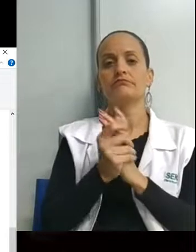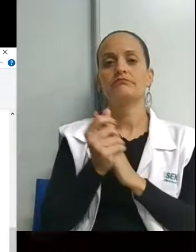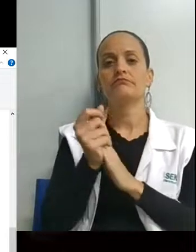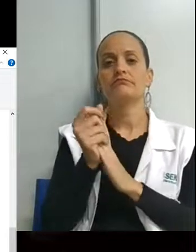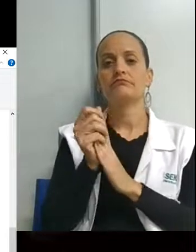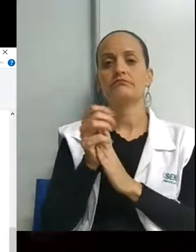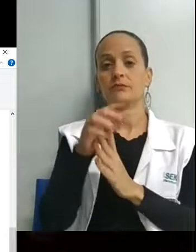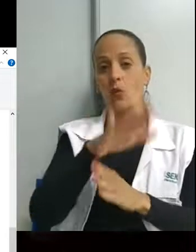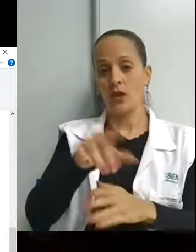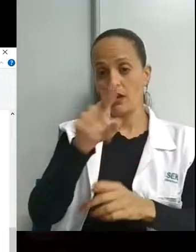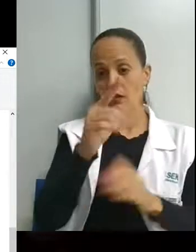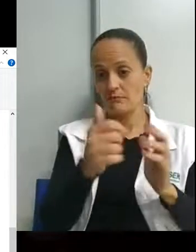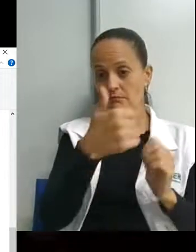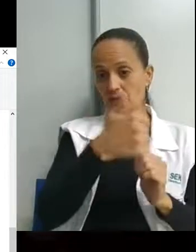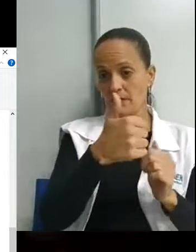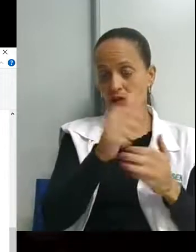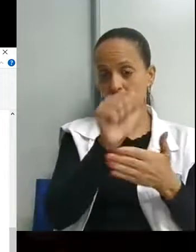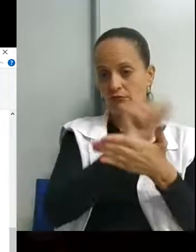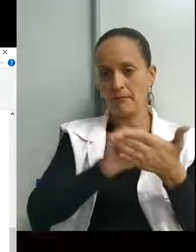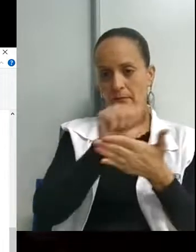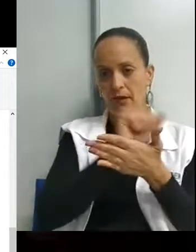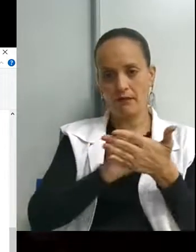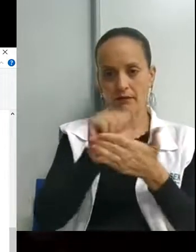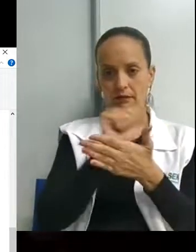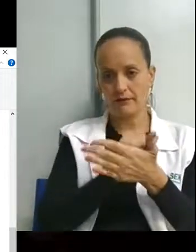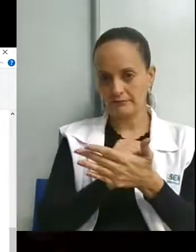informação, só porque